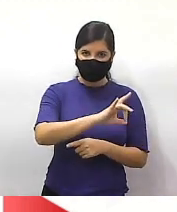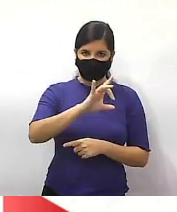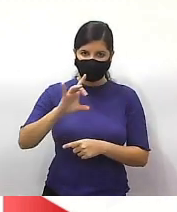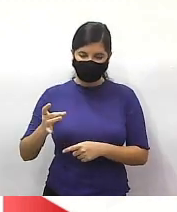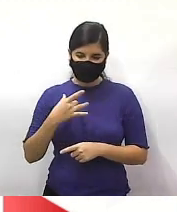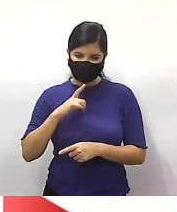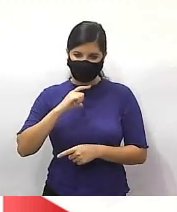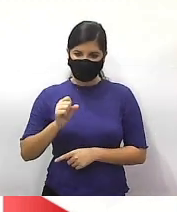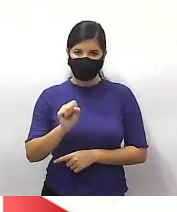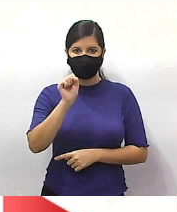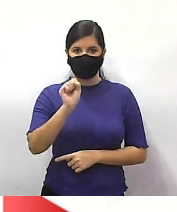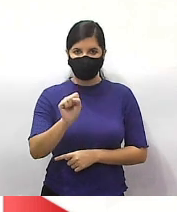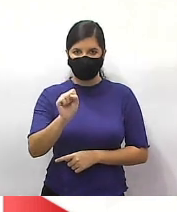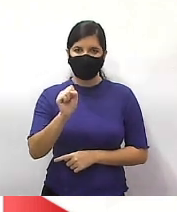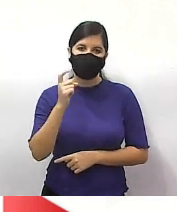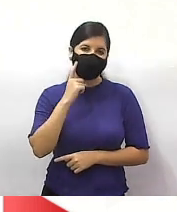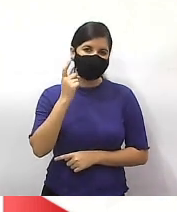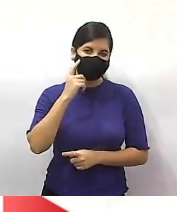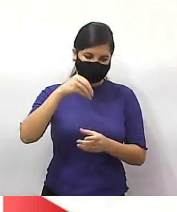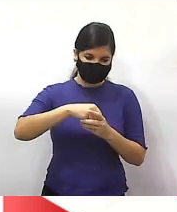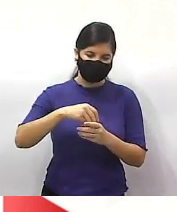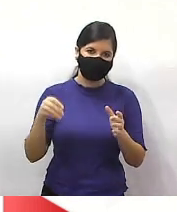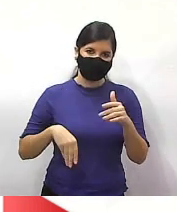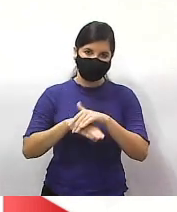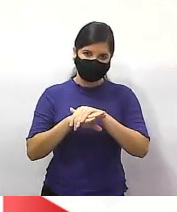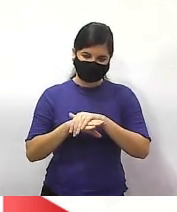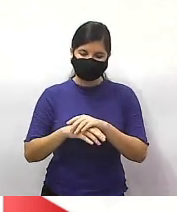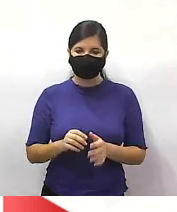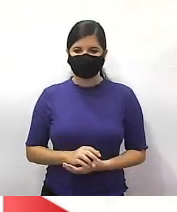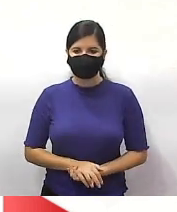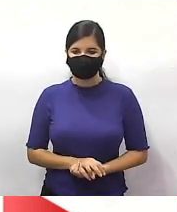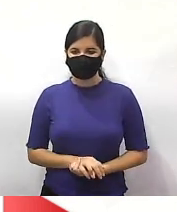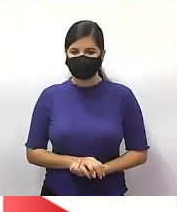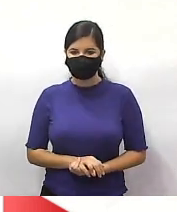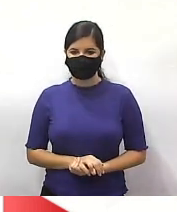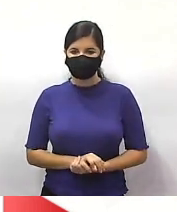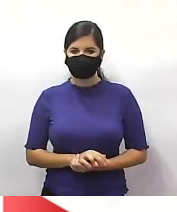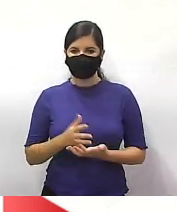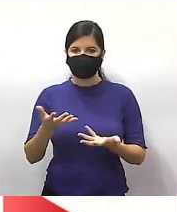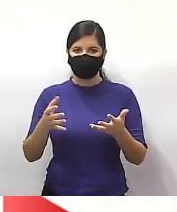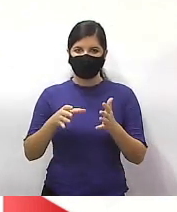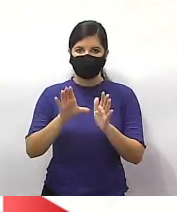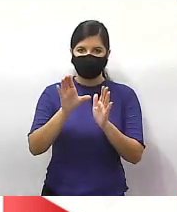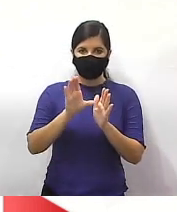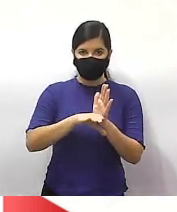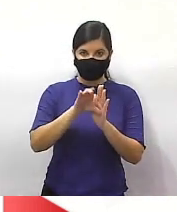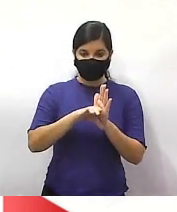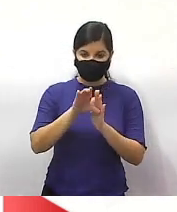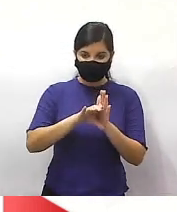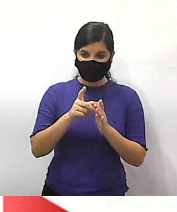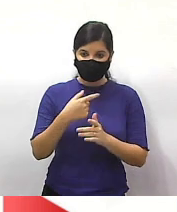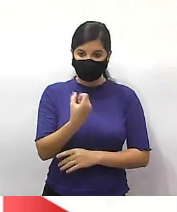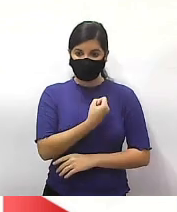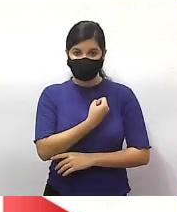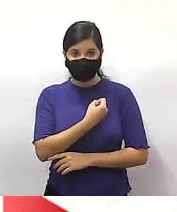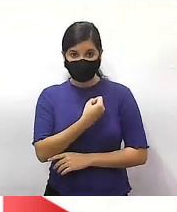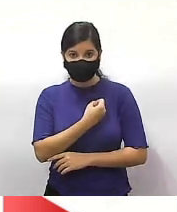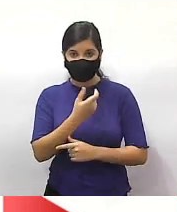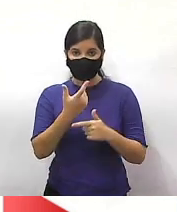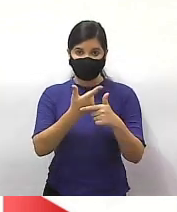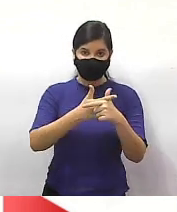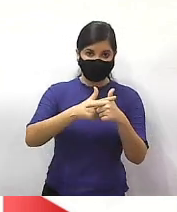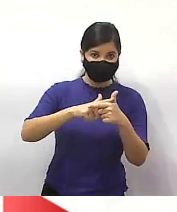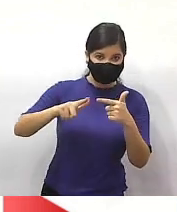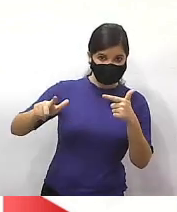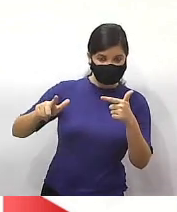tem 8 bombons neles, né? Contidos, tá bom? Vamos lá. Dizendo que o número natural é divisor ou